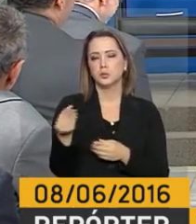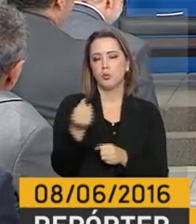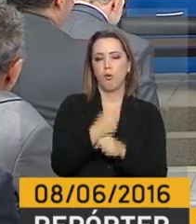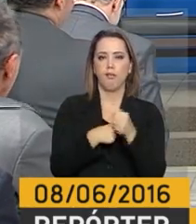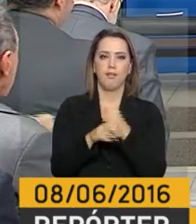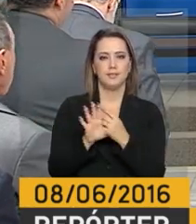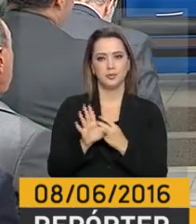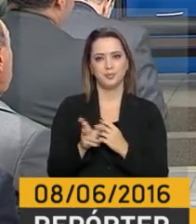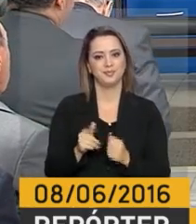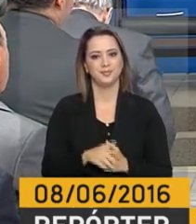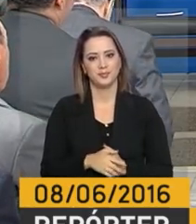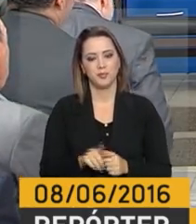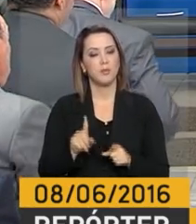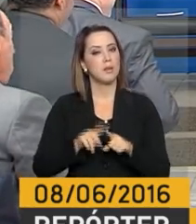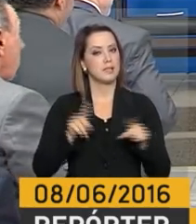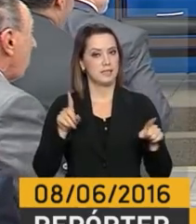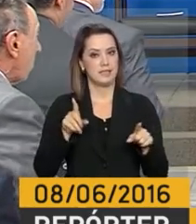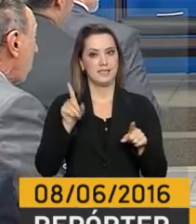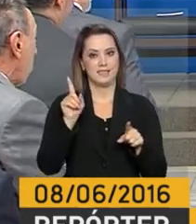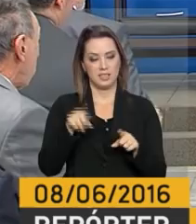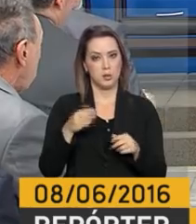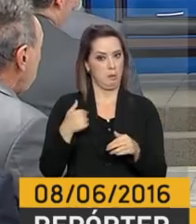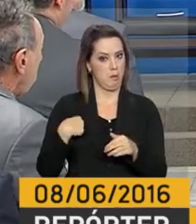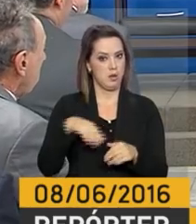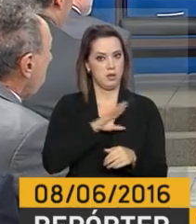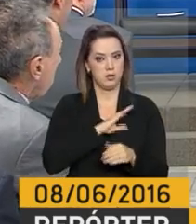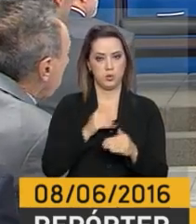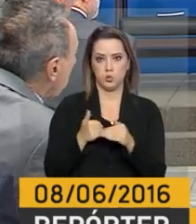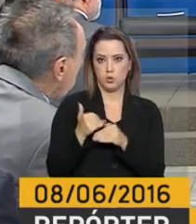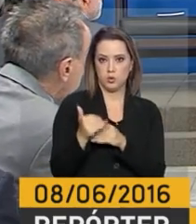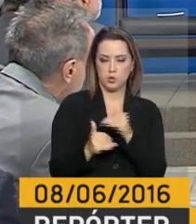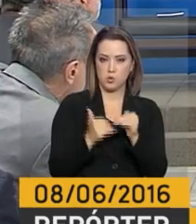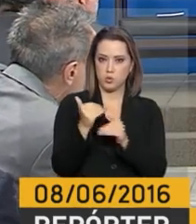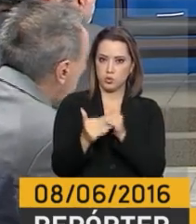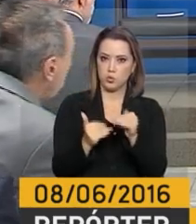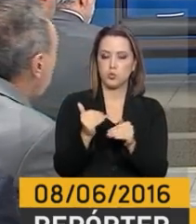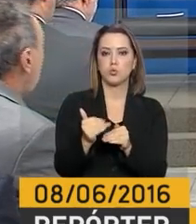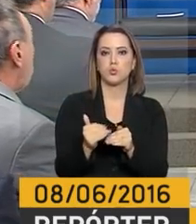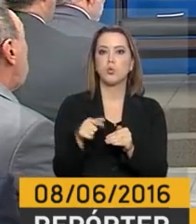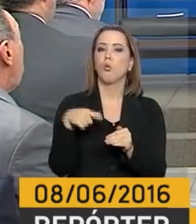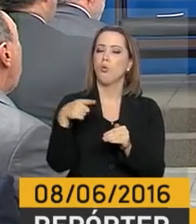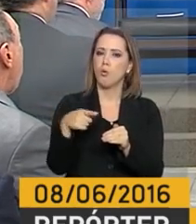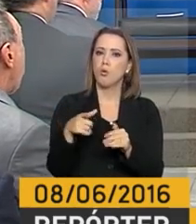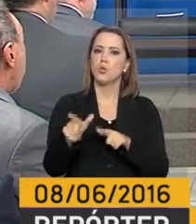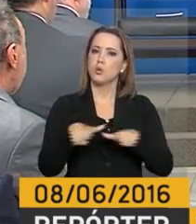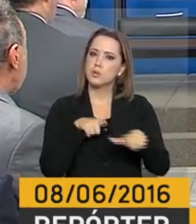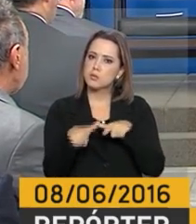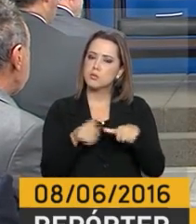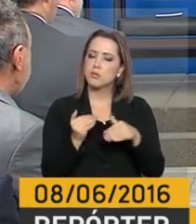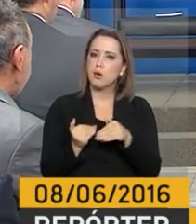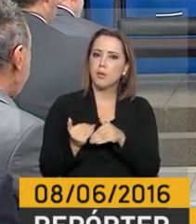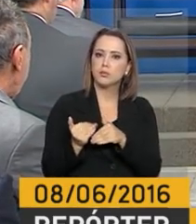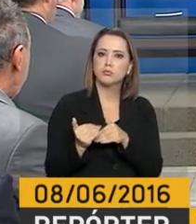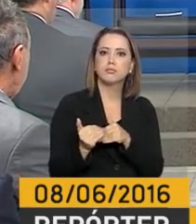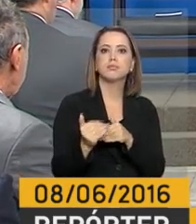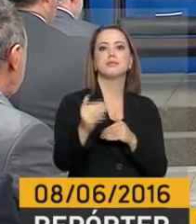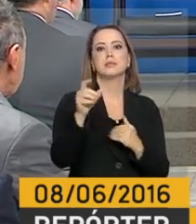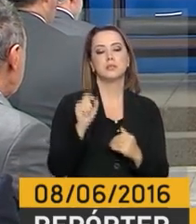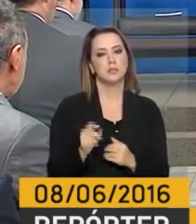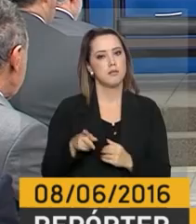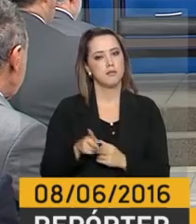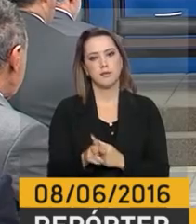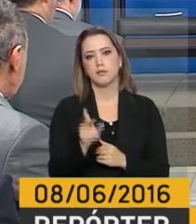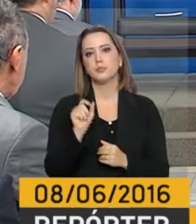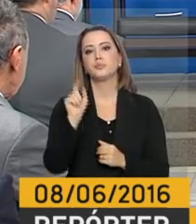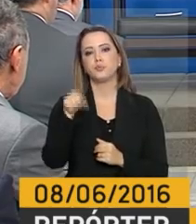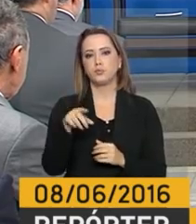concreto é que nós vamos continuar as medidas continuam o trabalho é intenso a